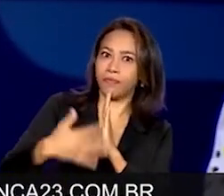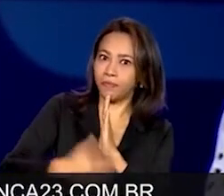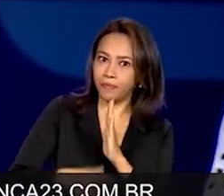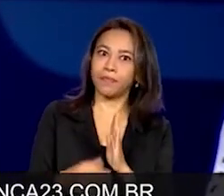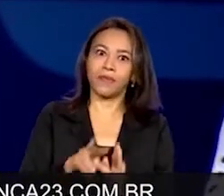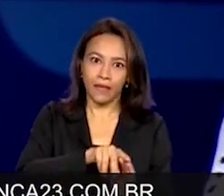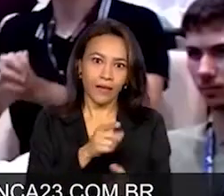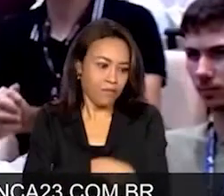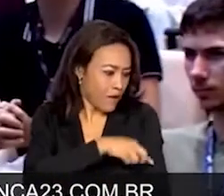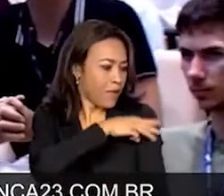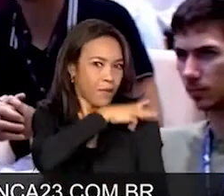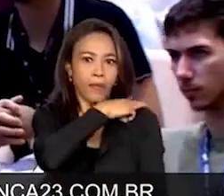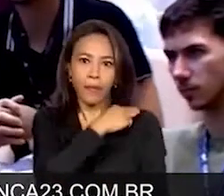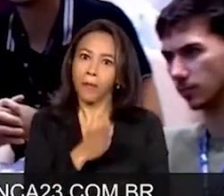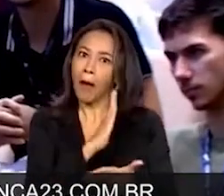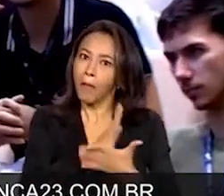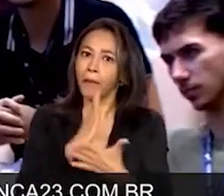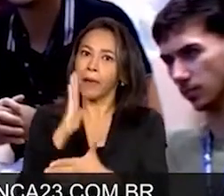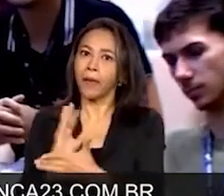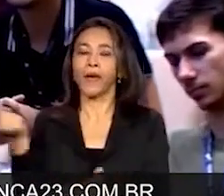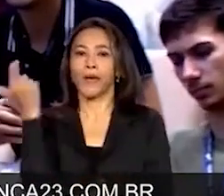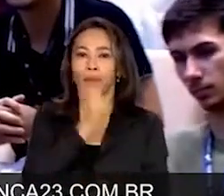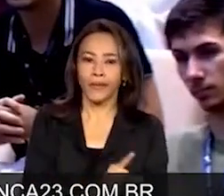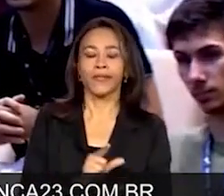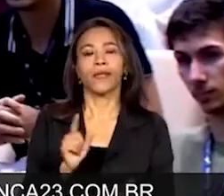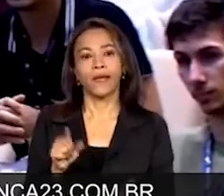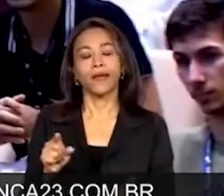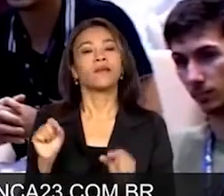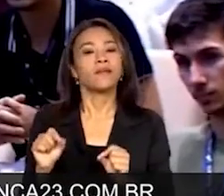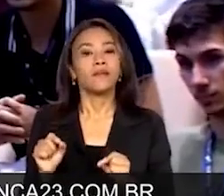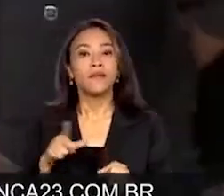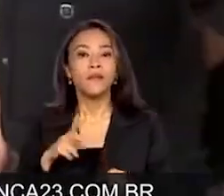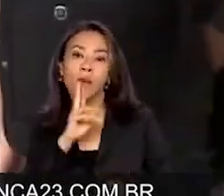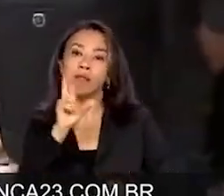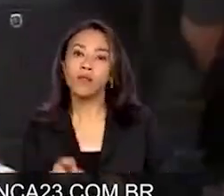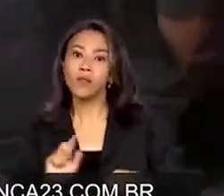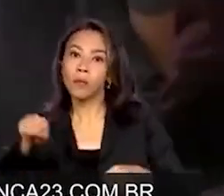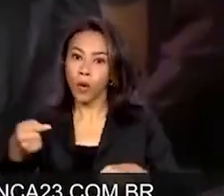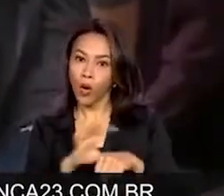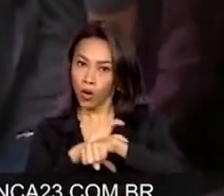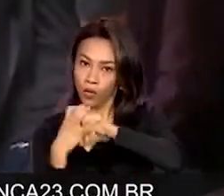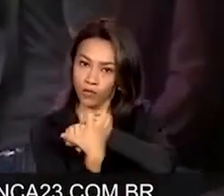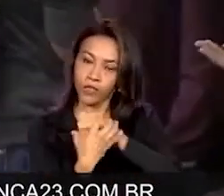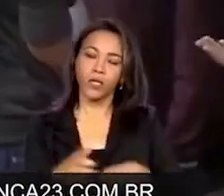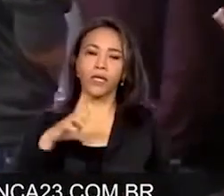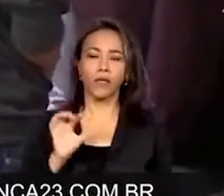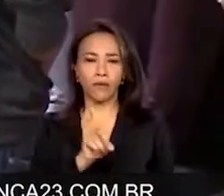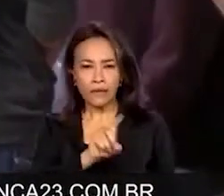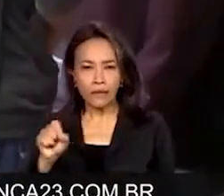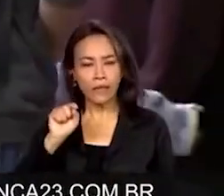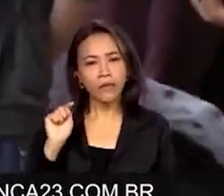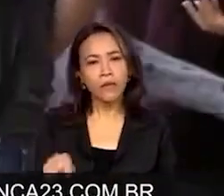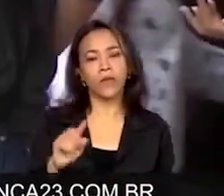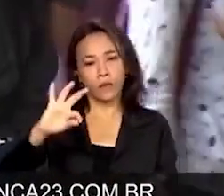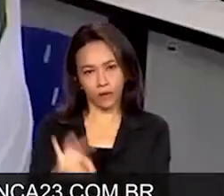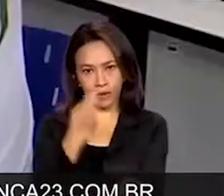confirma que as aprovações começam a voltar ao patamar pré-Covid-19. Houve cerca de 100 mil novas